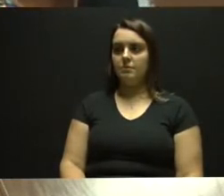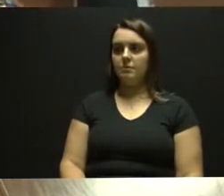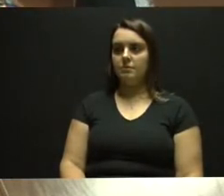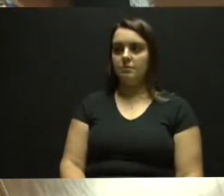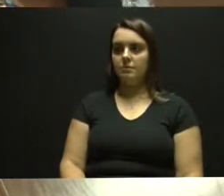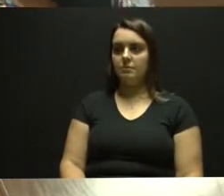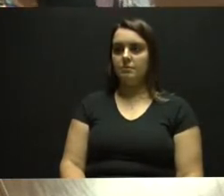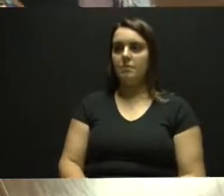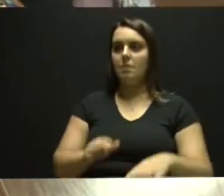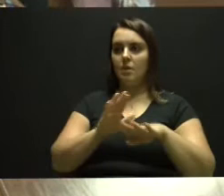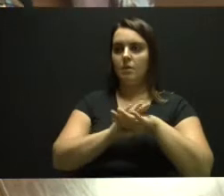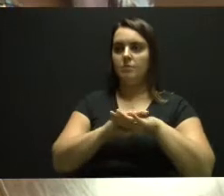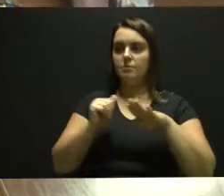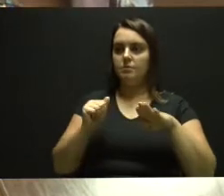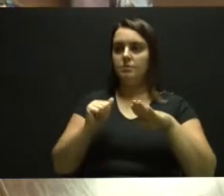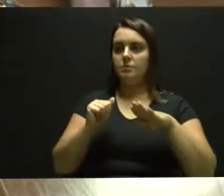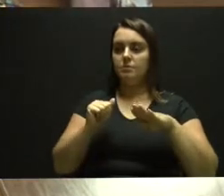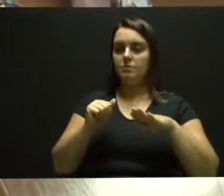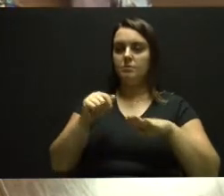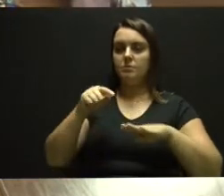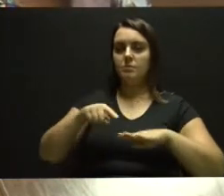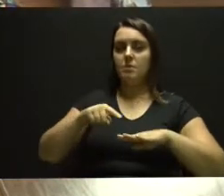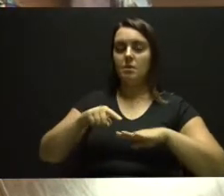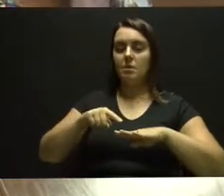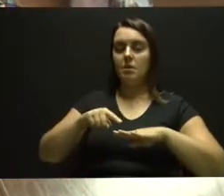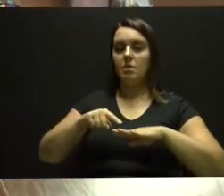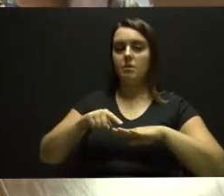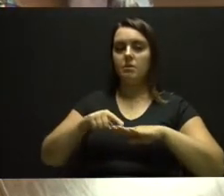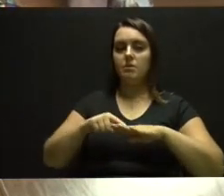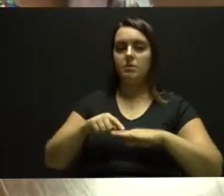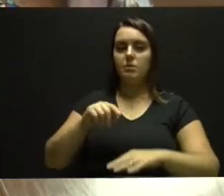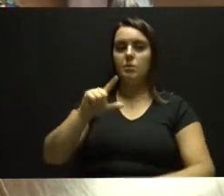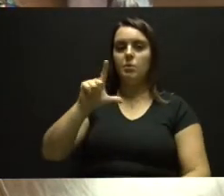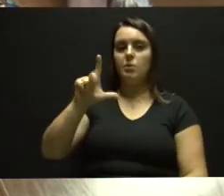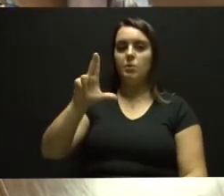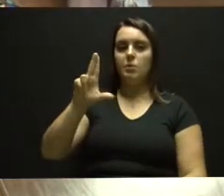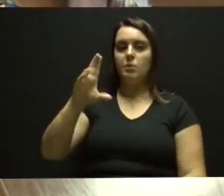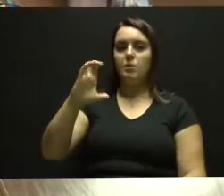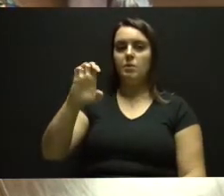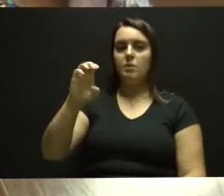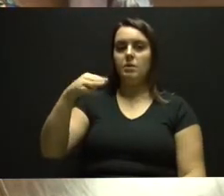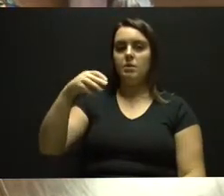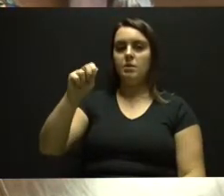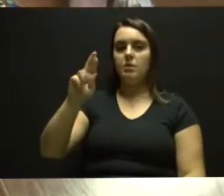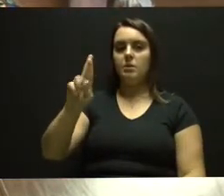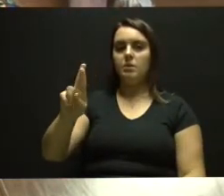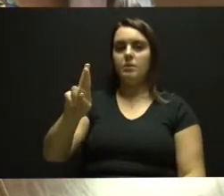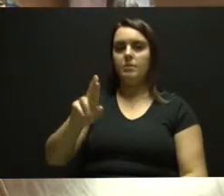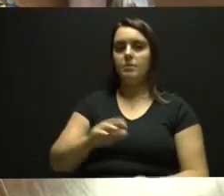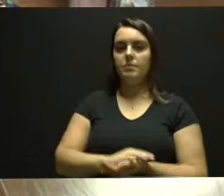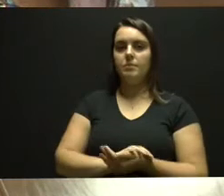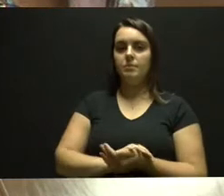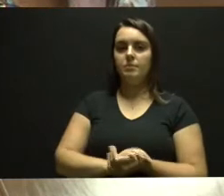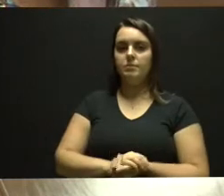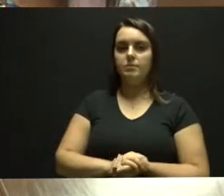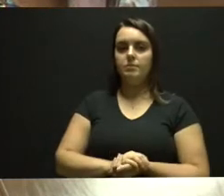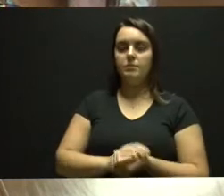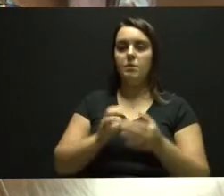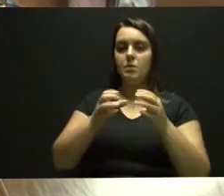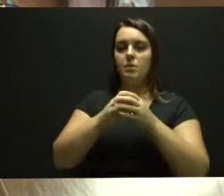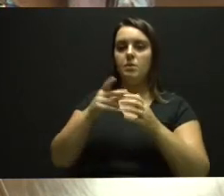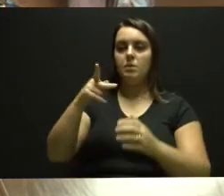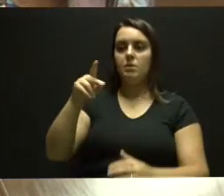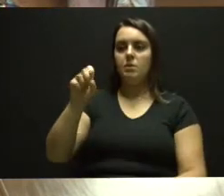convidamos o momento lua e marcel suter buceo indicado da bancada do psdb